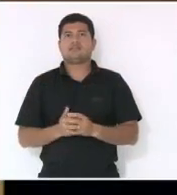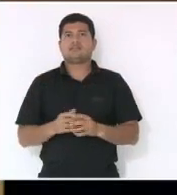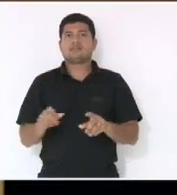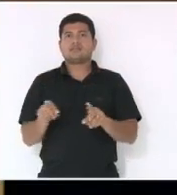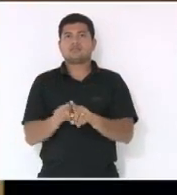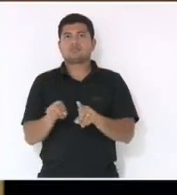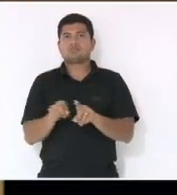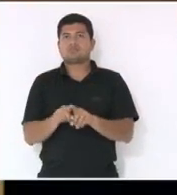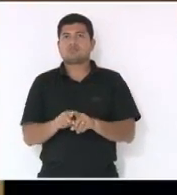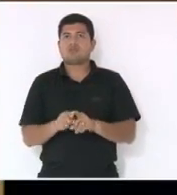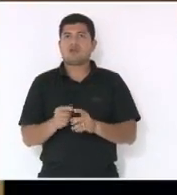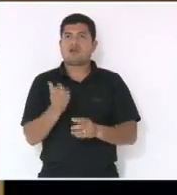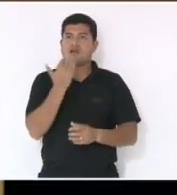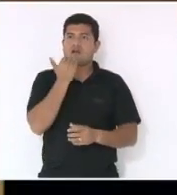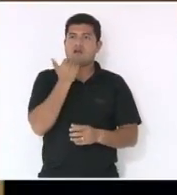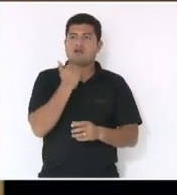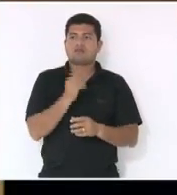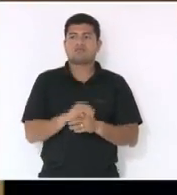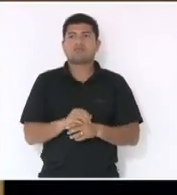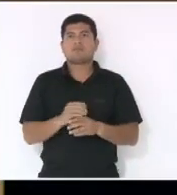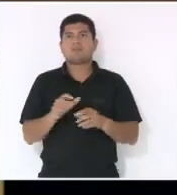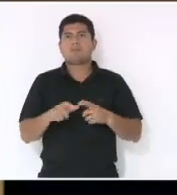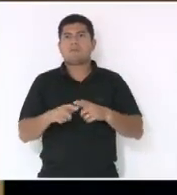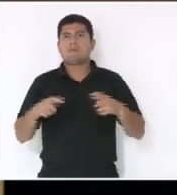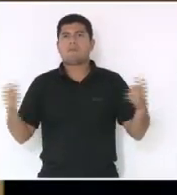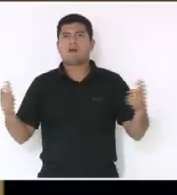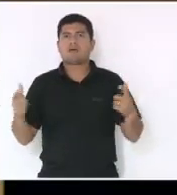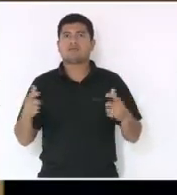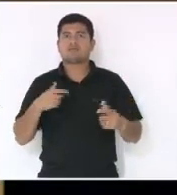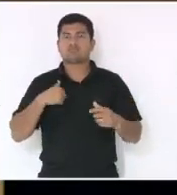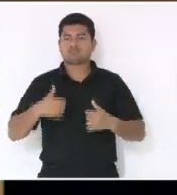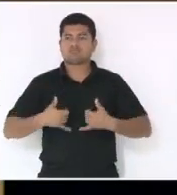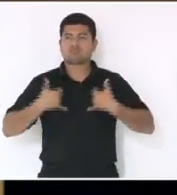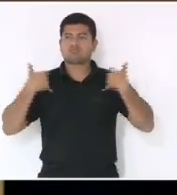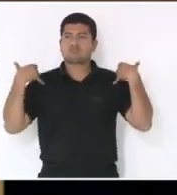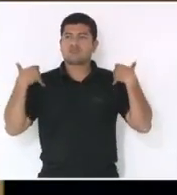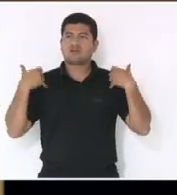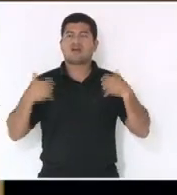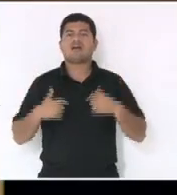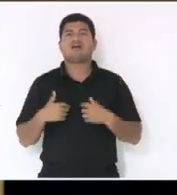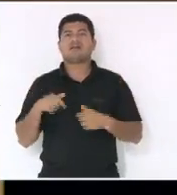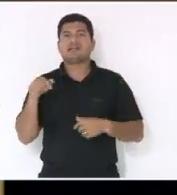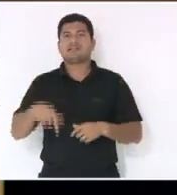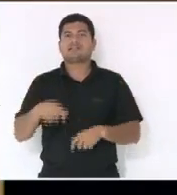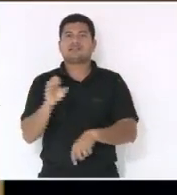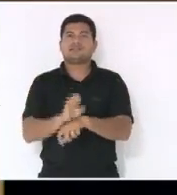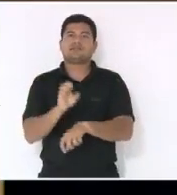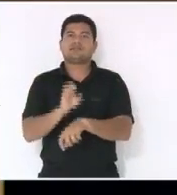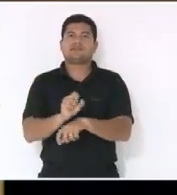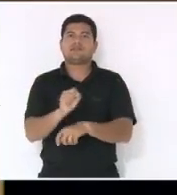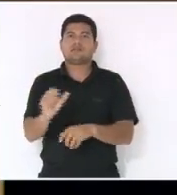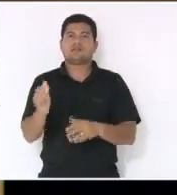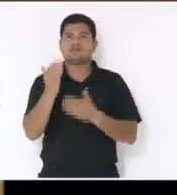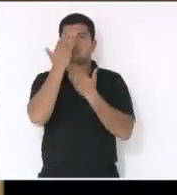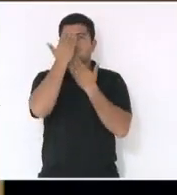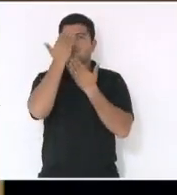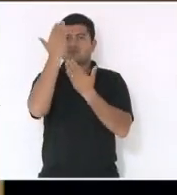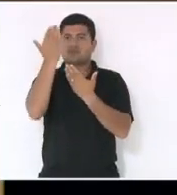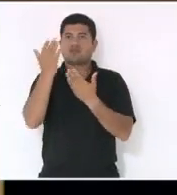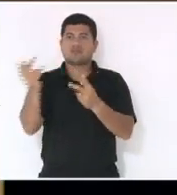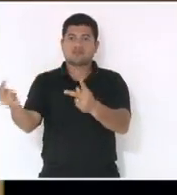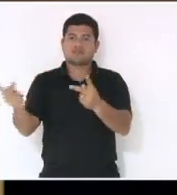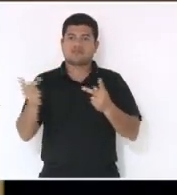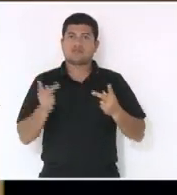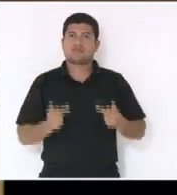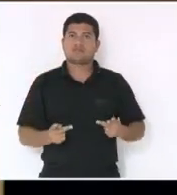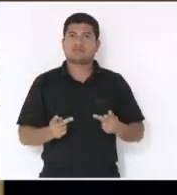do Brasil e que nós temos orgulho de ser em Santa Catarina. Então, muito obrigado a todos pela receptividade e aqui eu